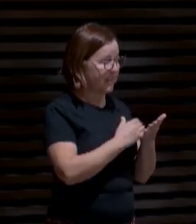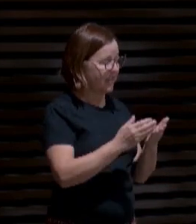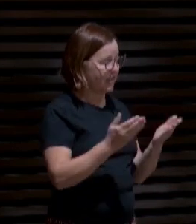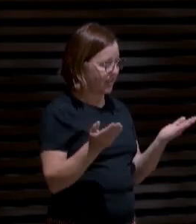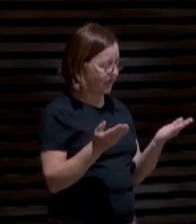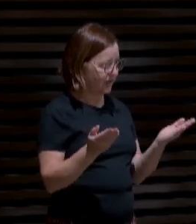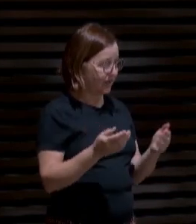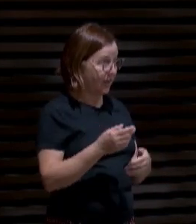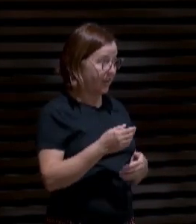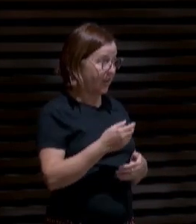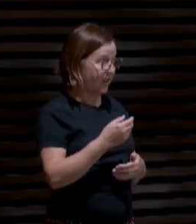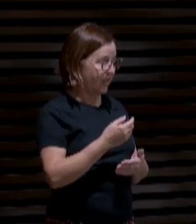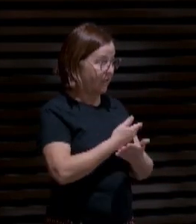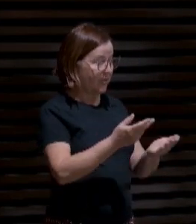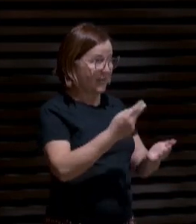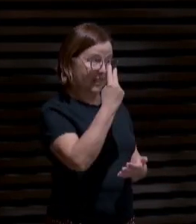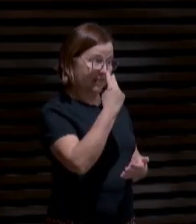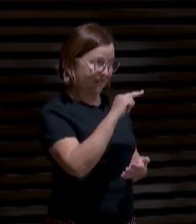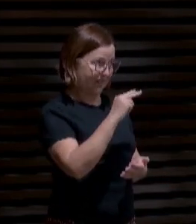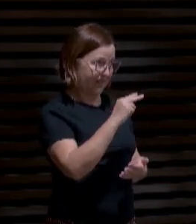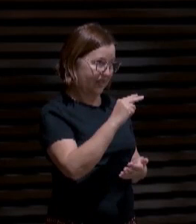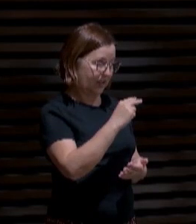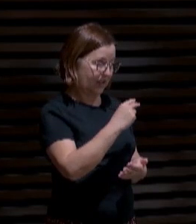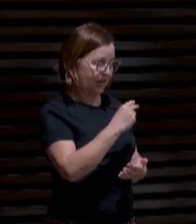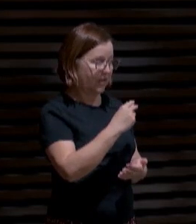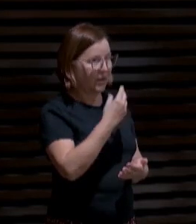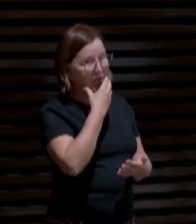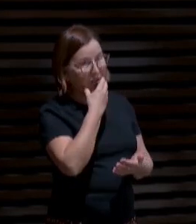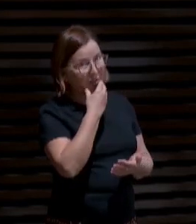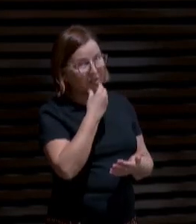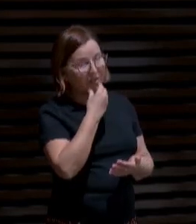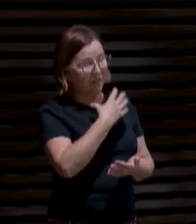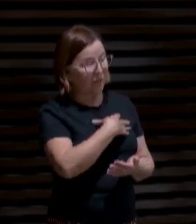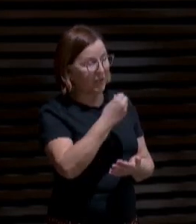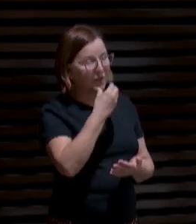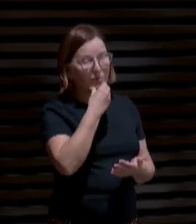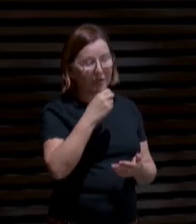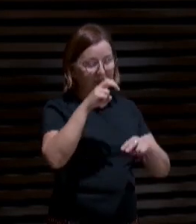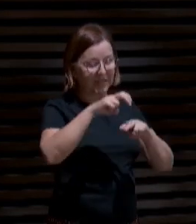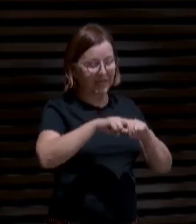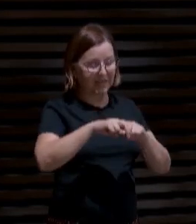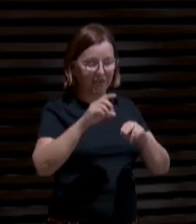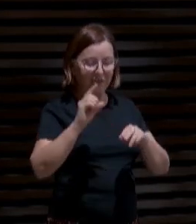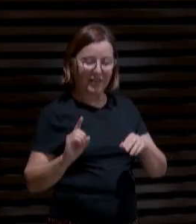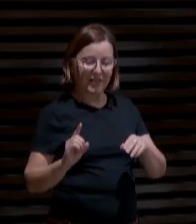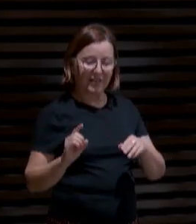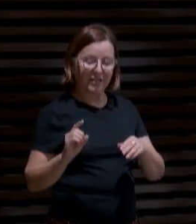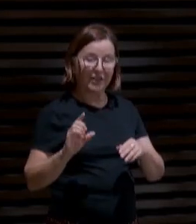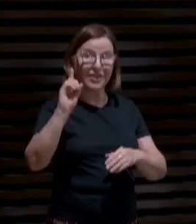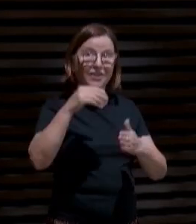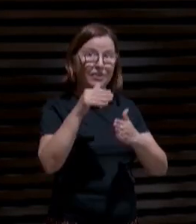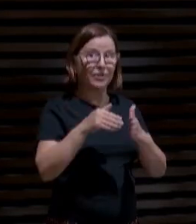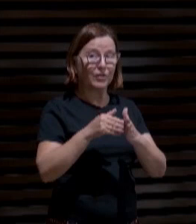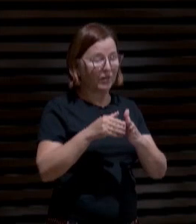agora, vereis o Filho do Homem assentado à direita do Todo-Poderoso e vindo sobre as nuvens